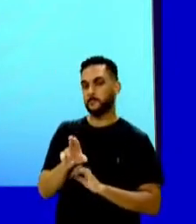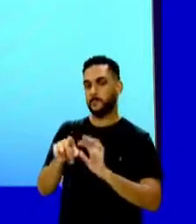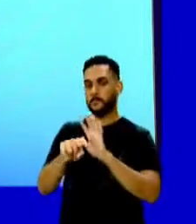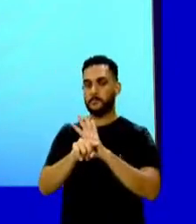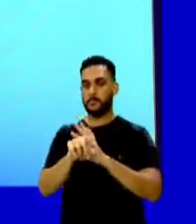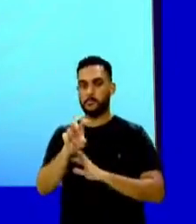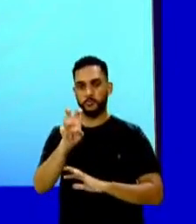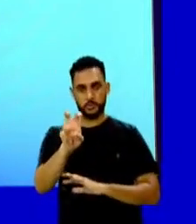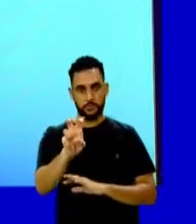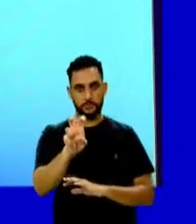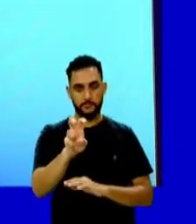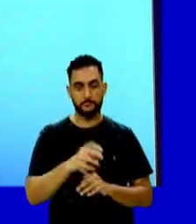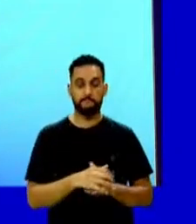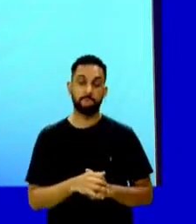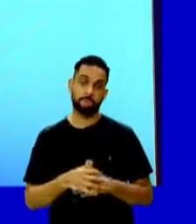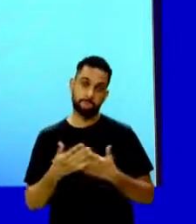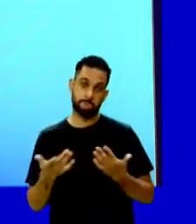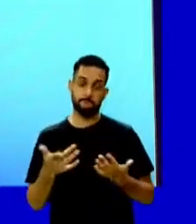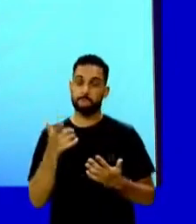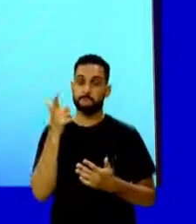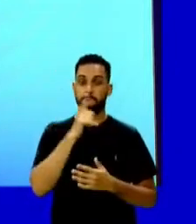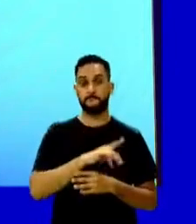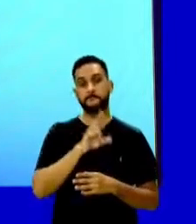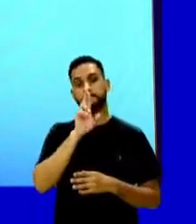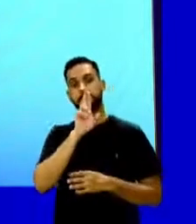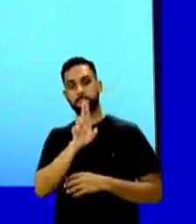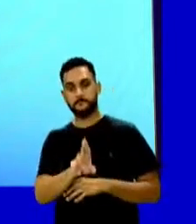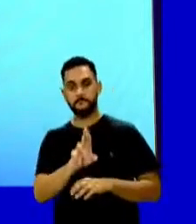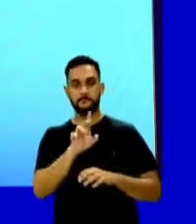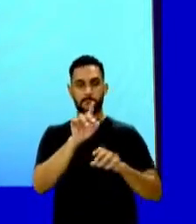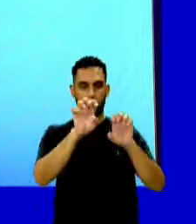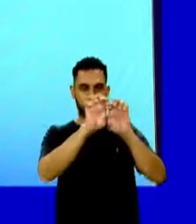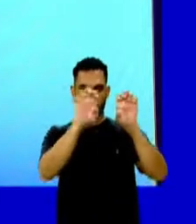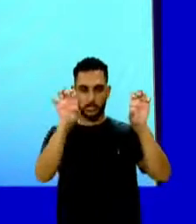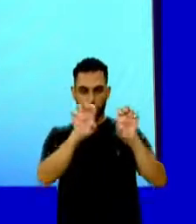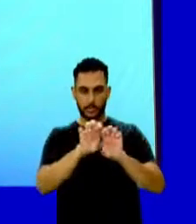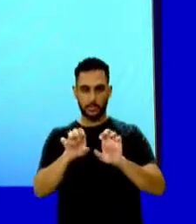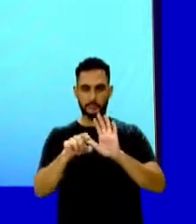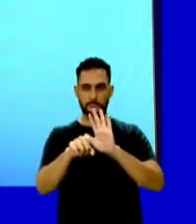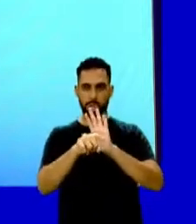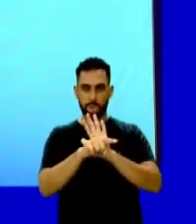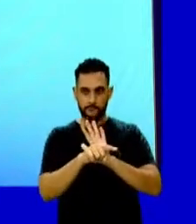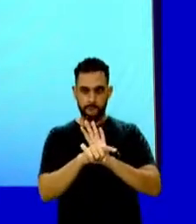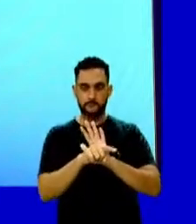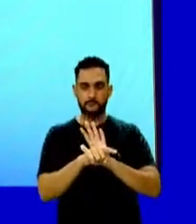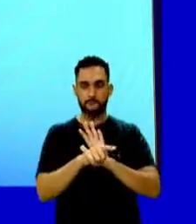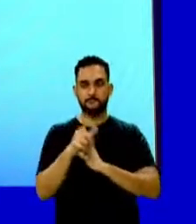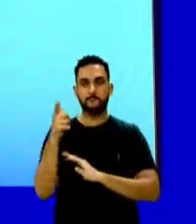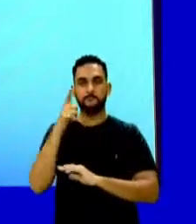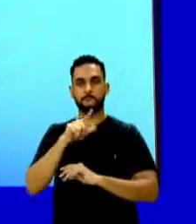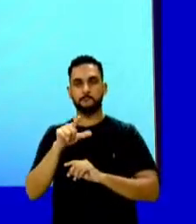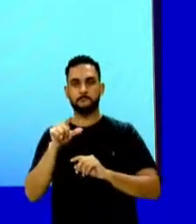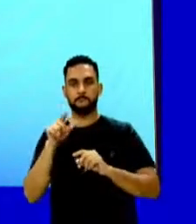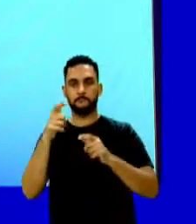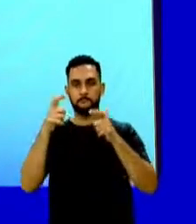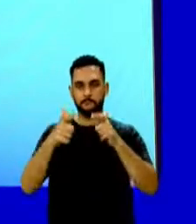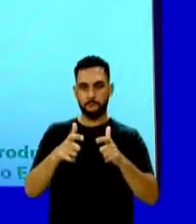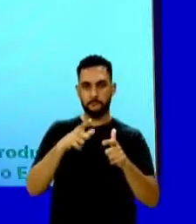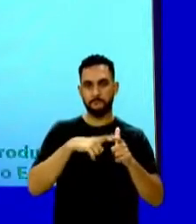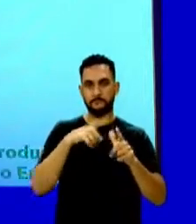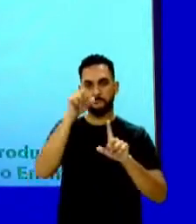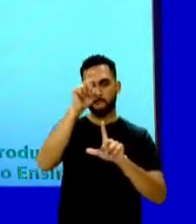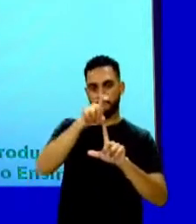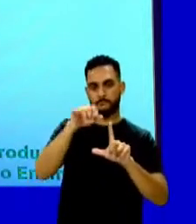a cinco então aqui a gente resolveu o sistema determinou os pontos e chegou ao valor